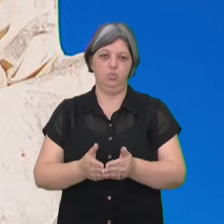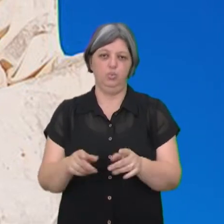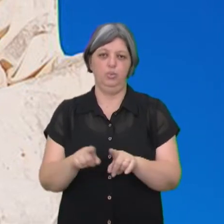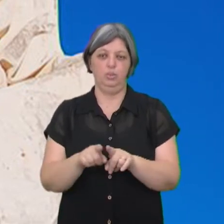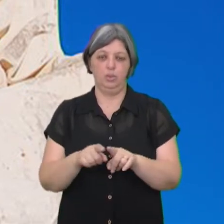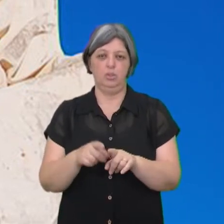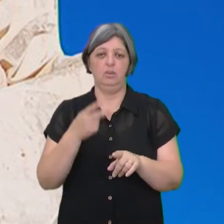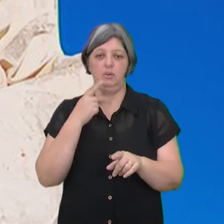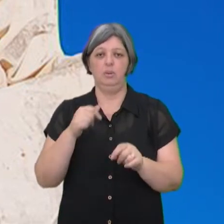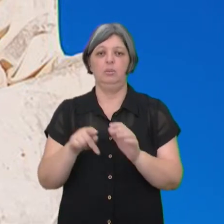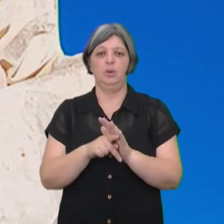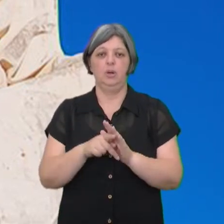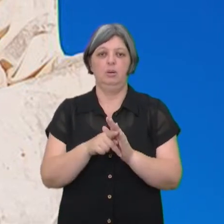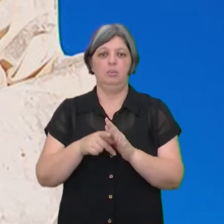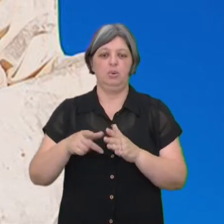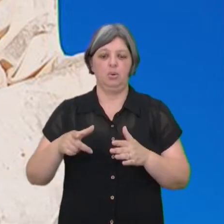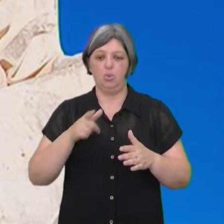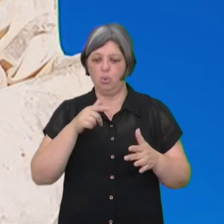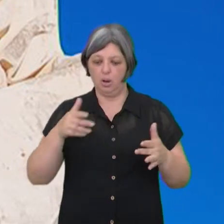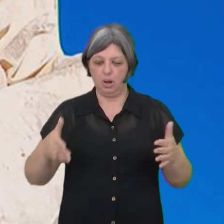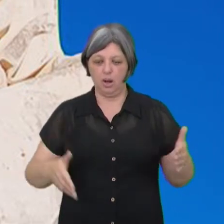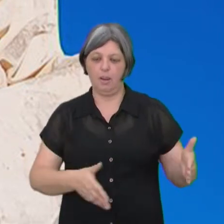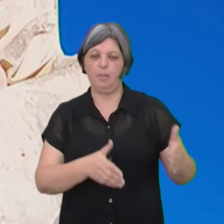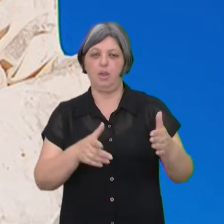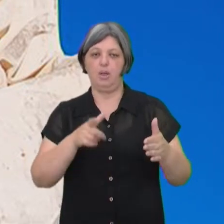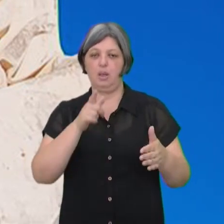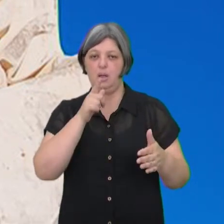de Carreira das Índias, né? Ou seja,